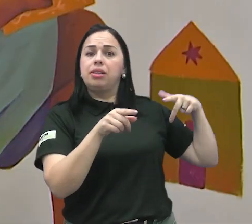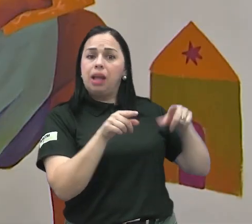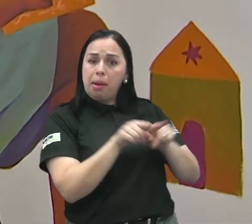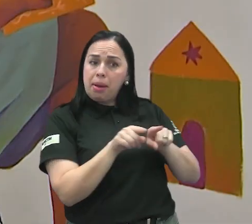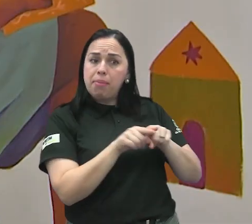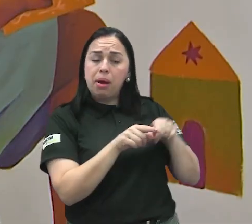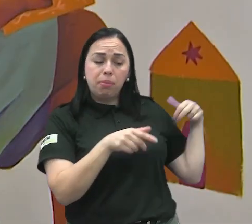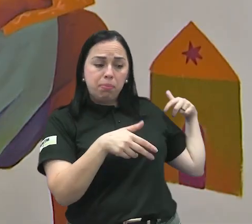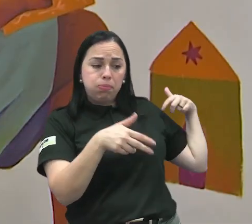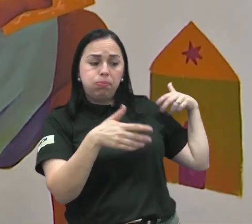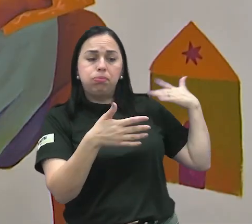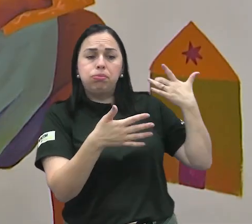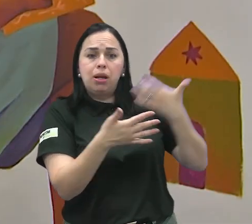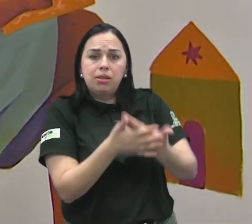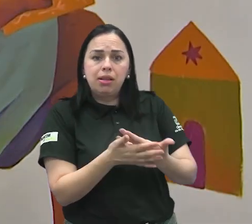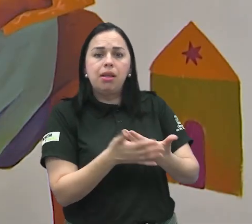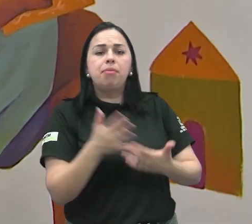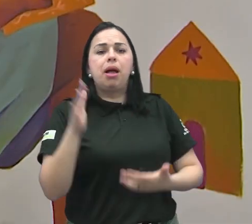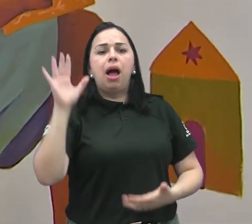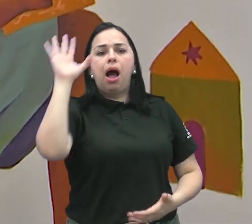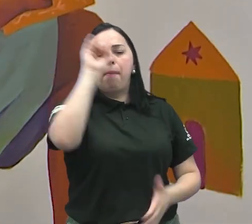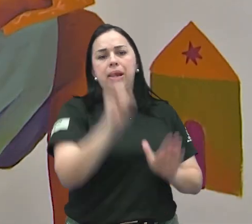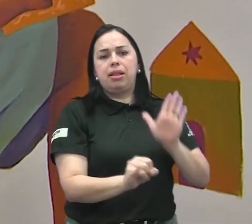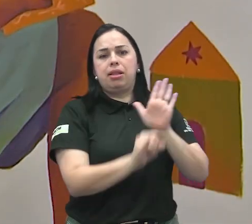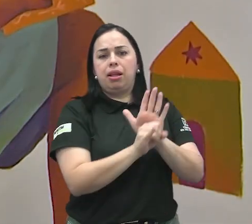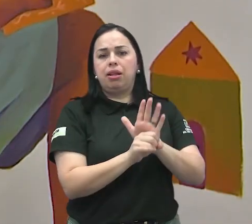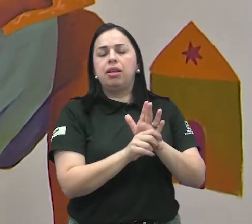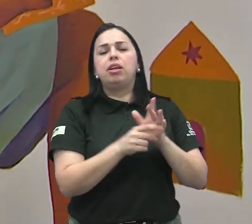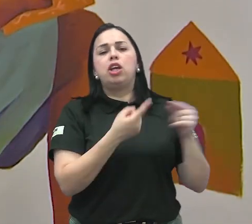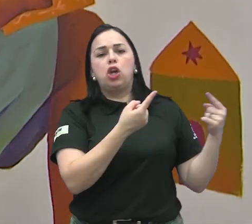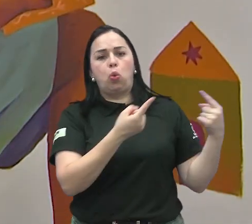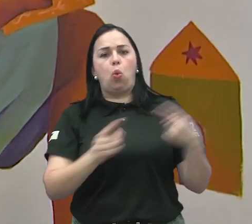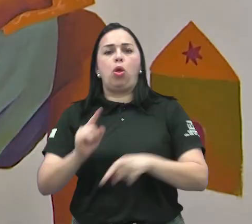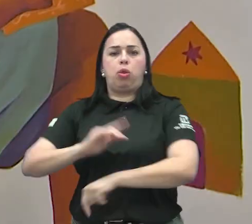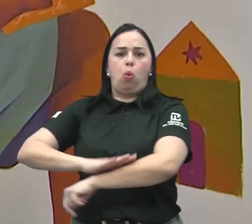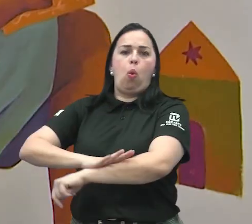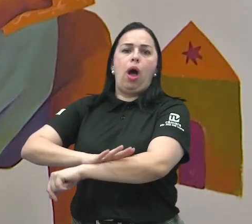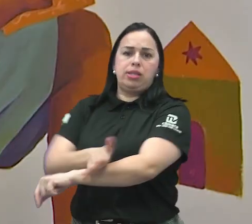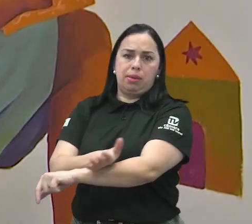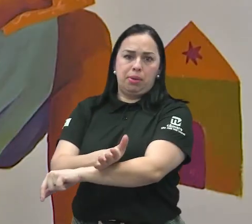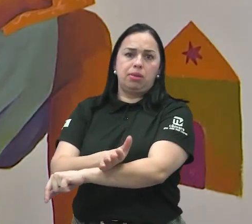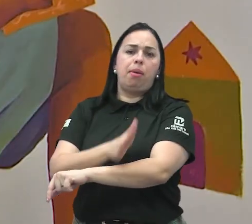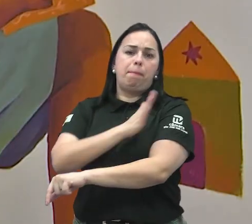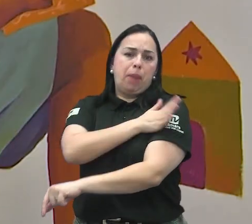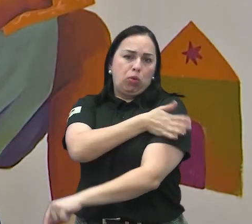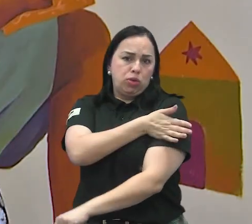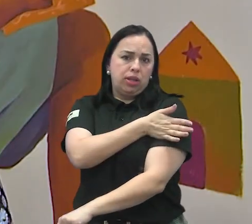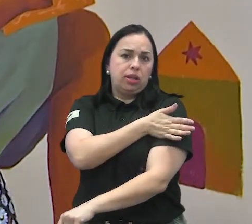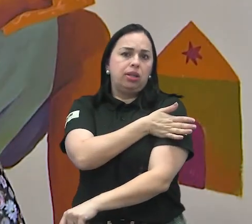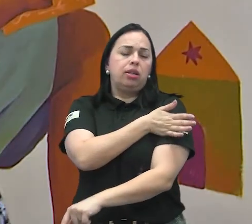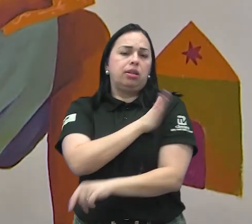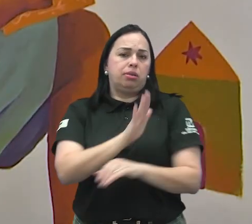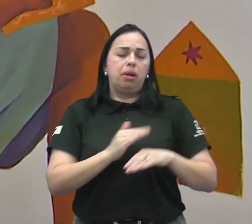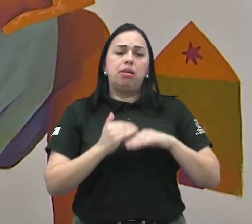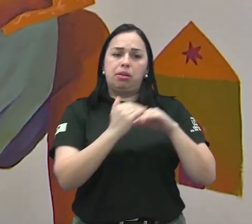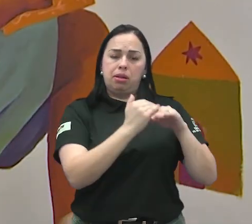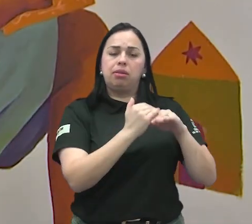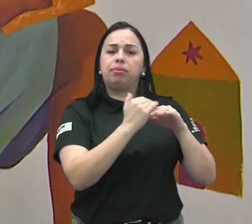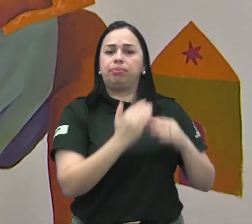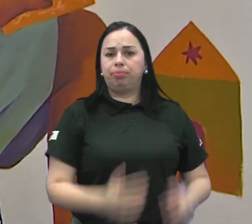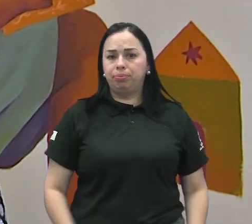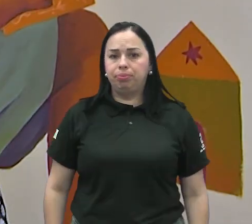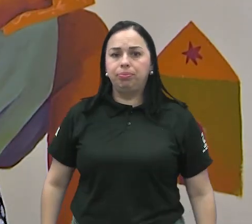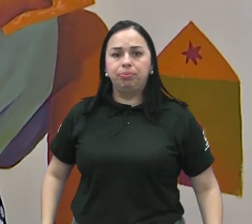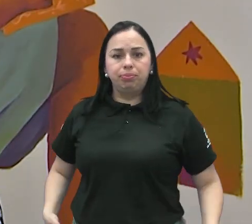de tecnologias ancestrais, para que elas possam fazer a manutenção da sua vida e lutar contra o racismo, tanto coletivamente, mas